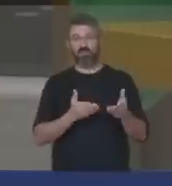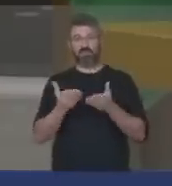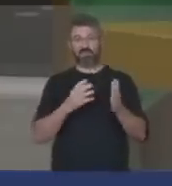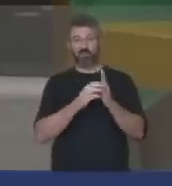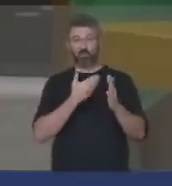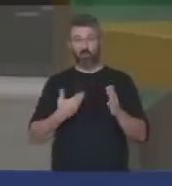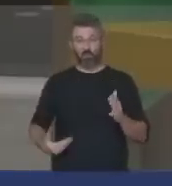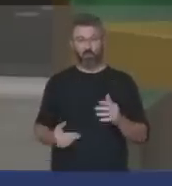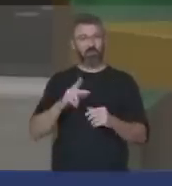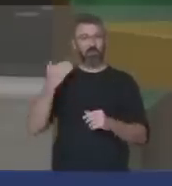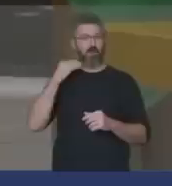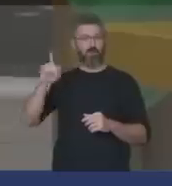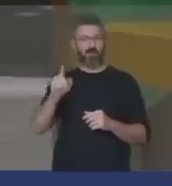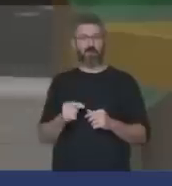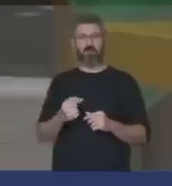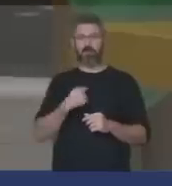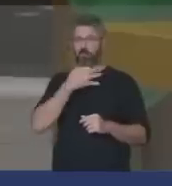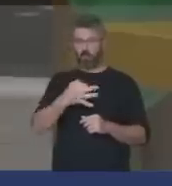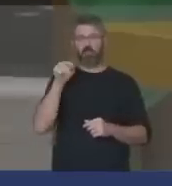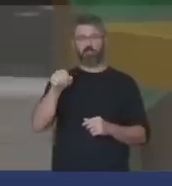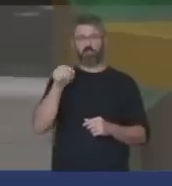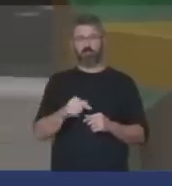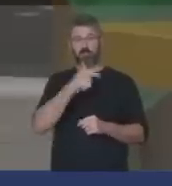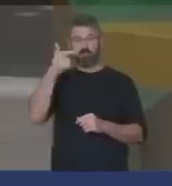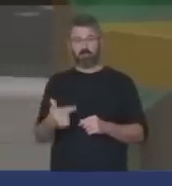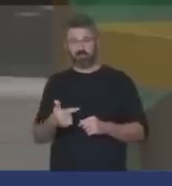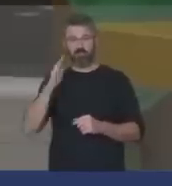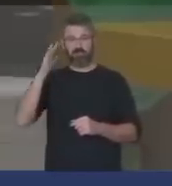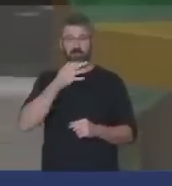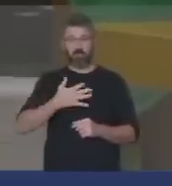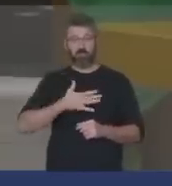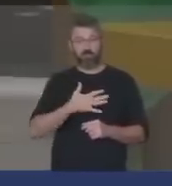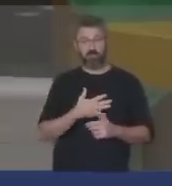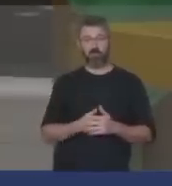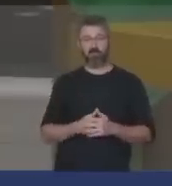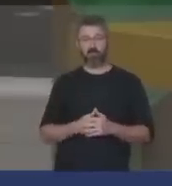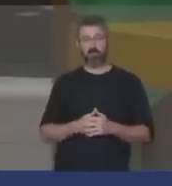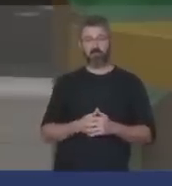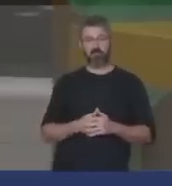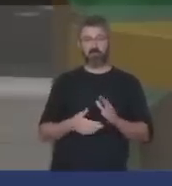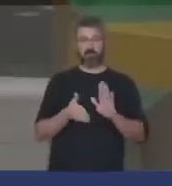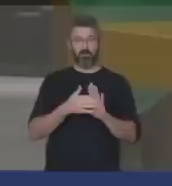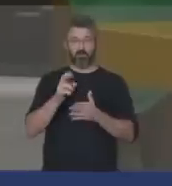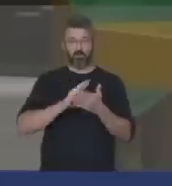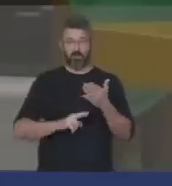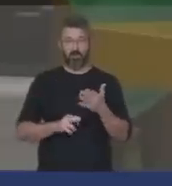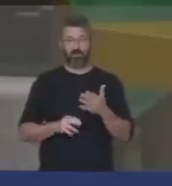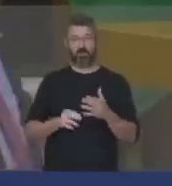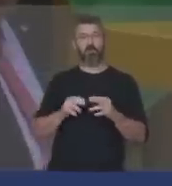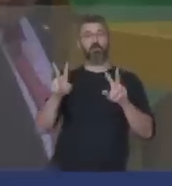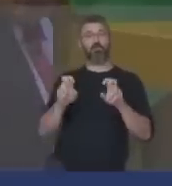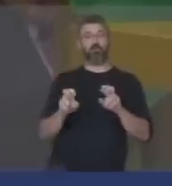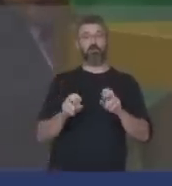públicos e não banqueiro, eu tenho crítica. E a segunda e maior crítica que eu tenho à proposição do relator se refere